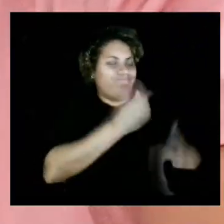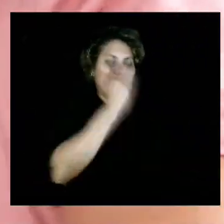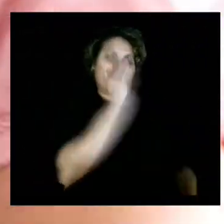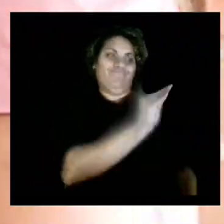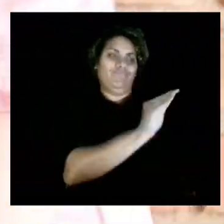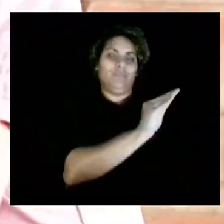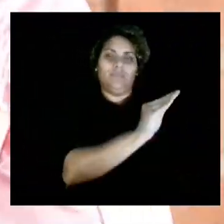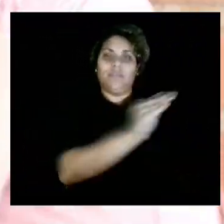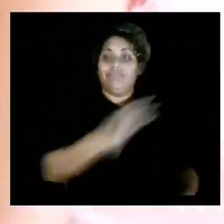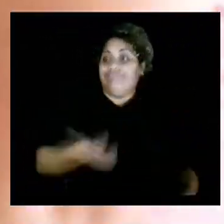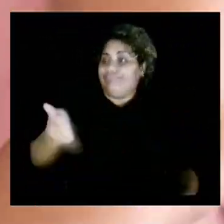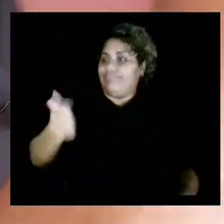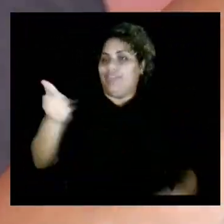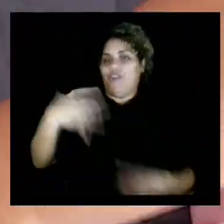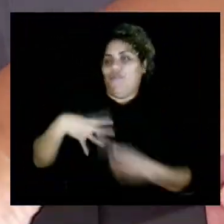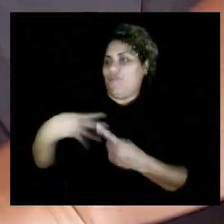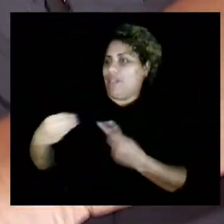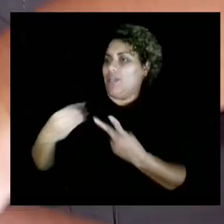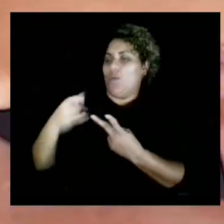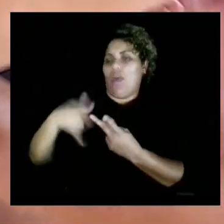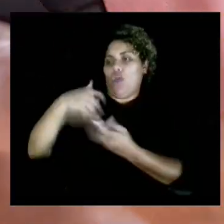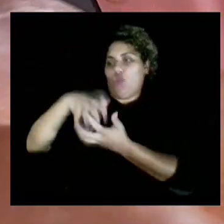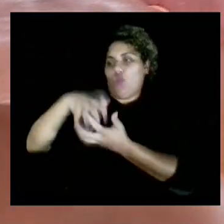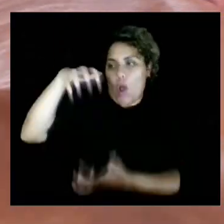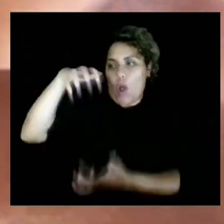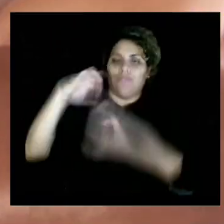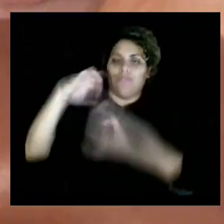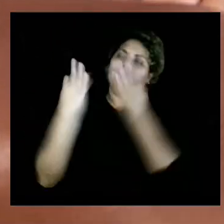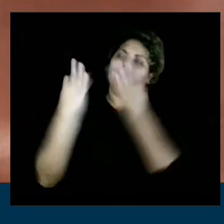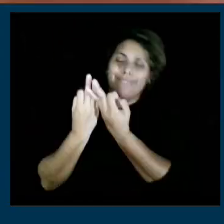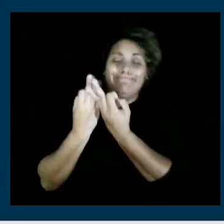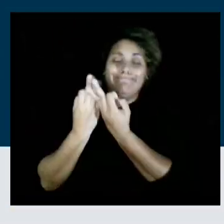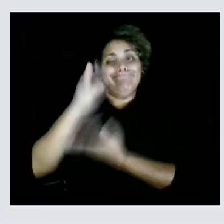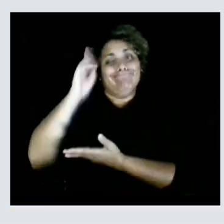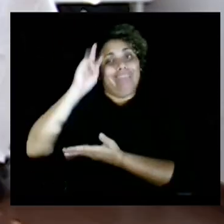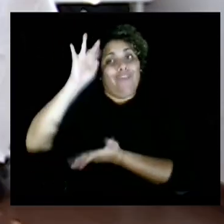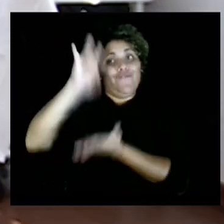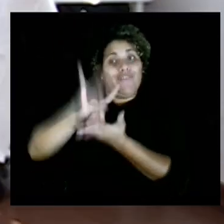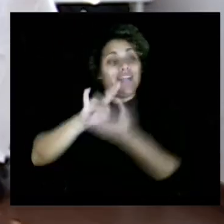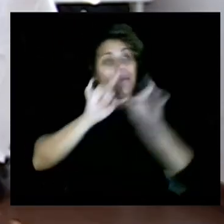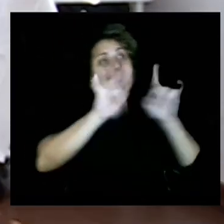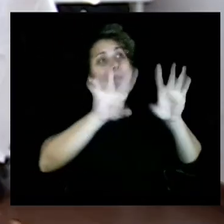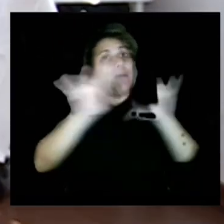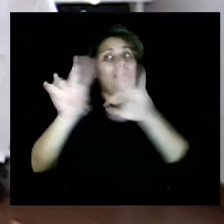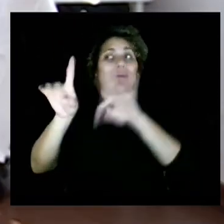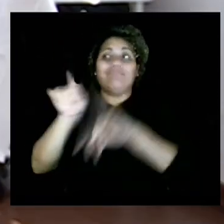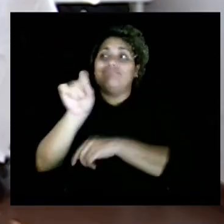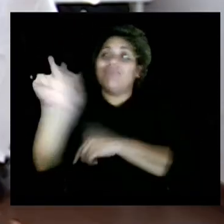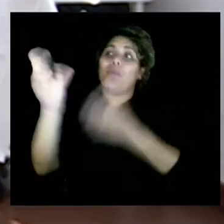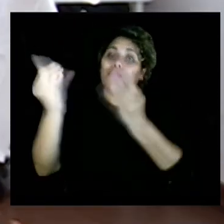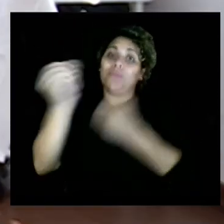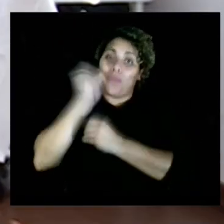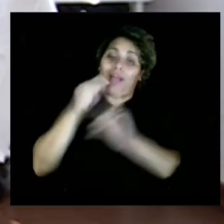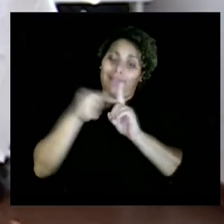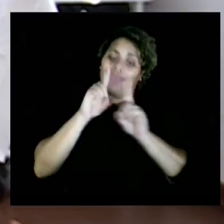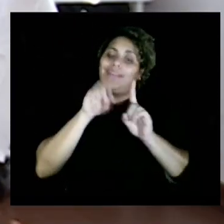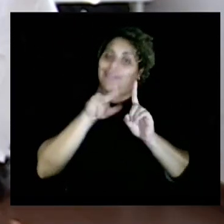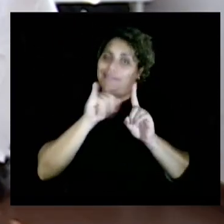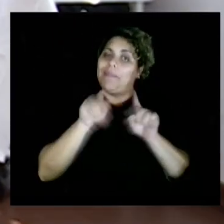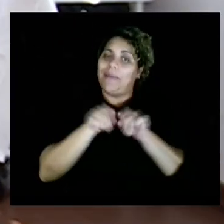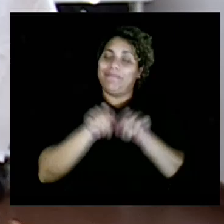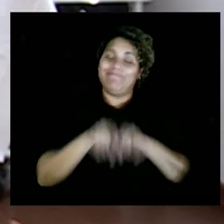parentes. Realidade que faz parte do cotidiano da Daniela. Já trabalhei de tudo um pouco.